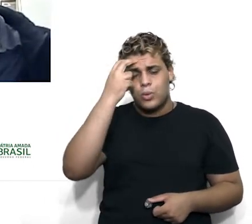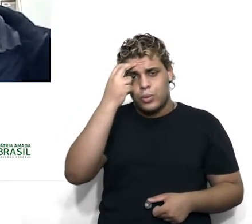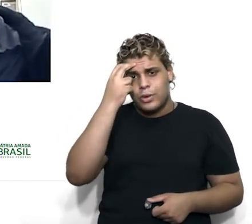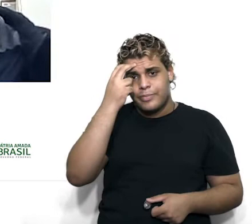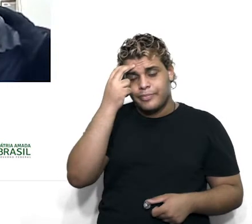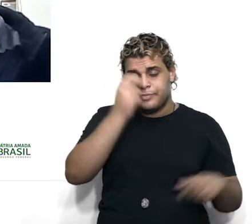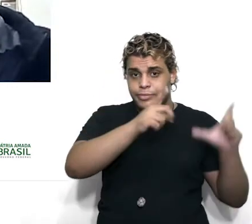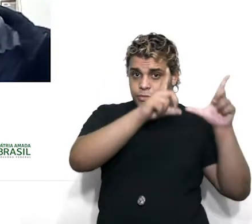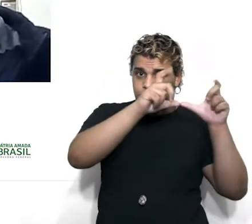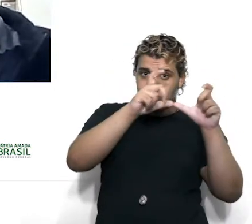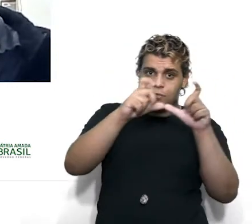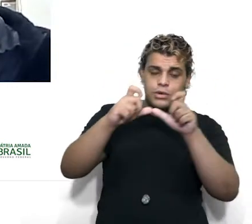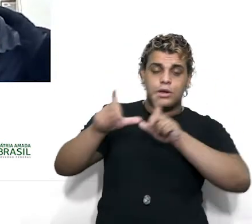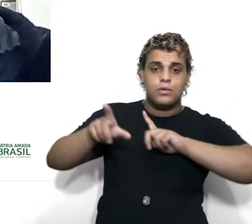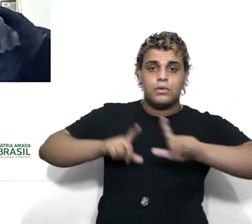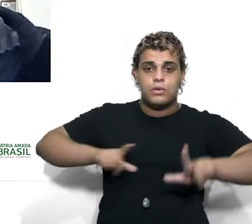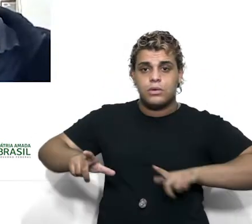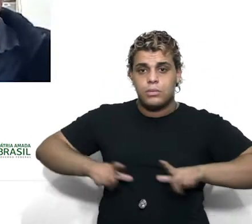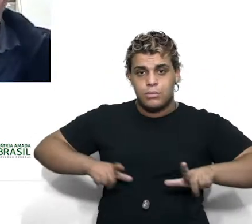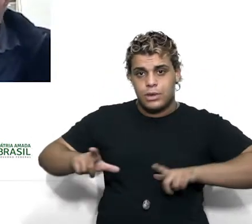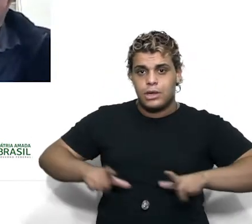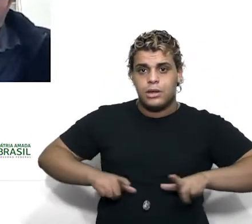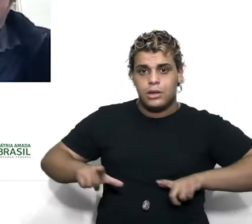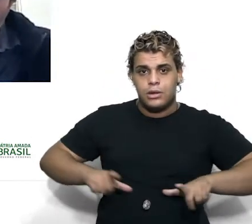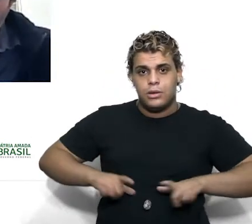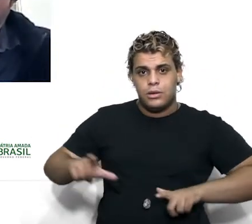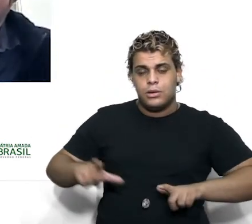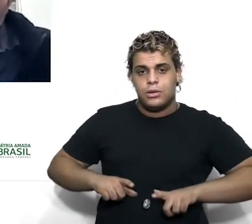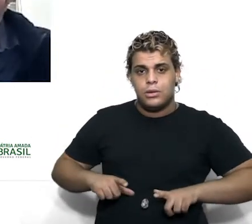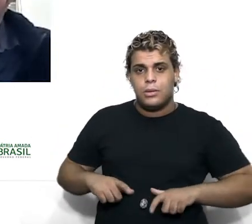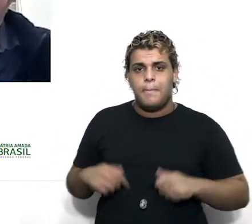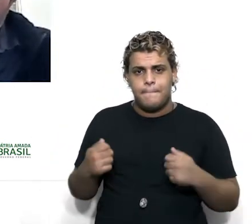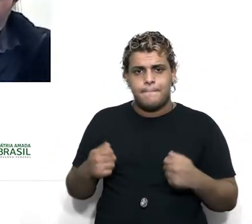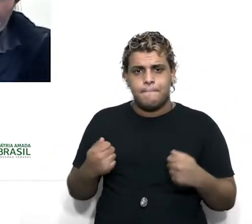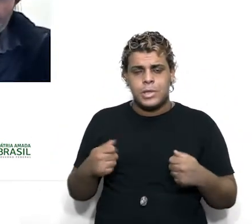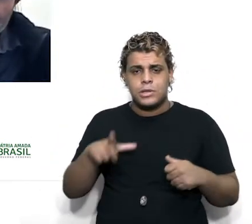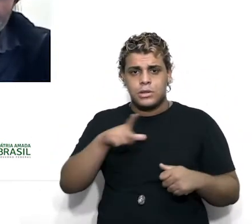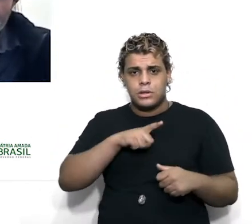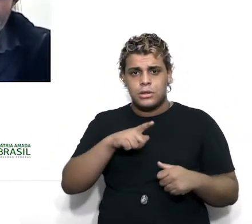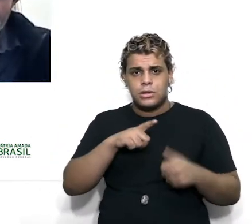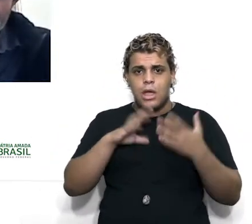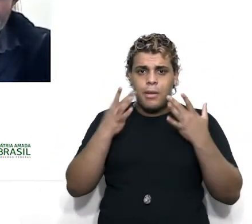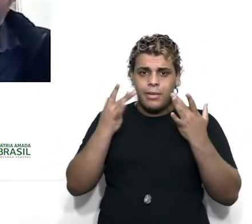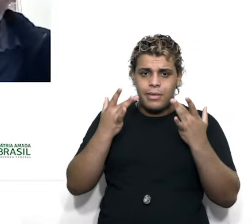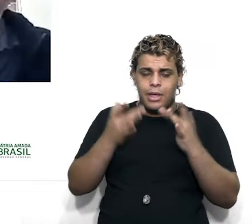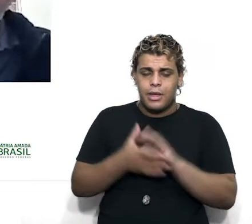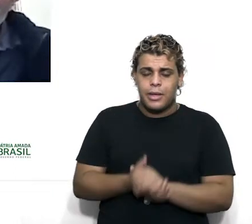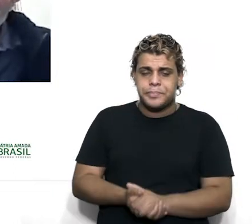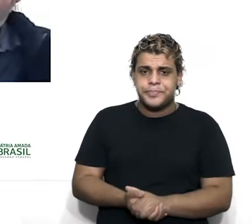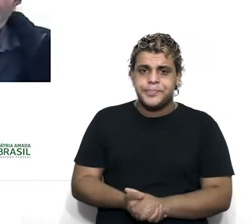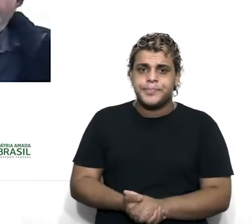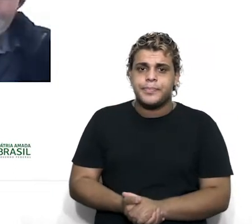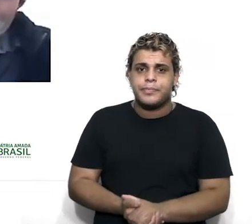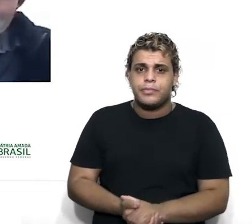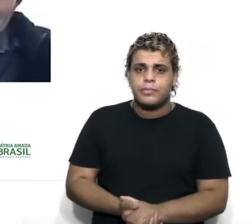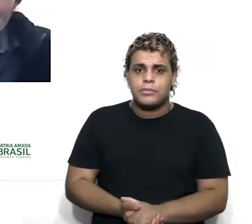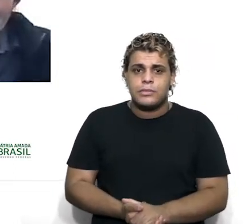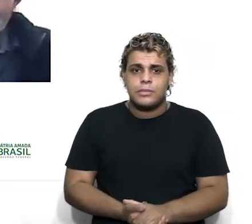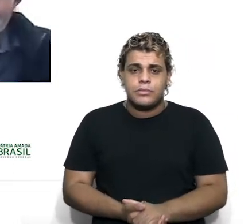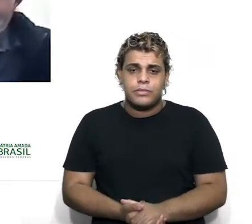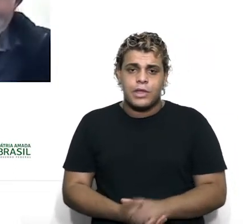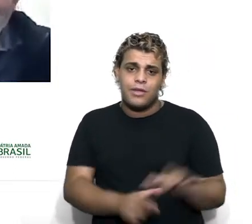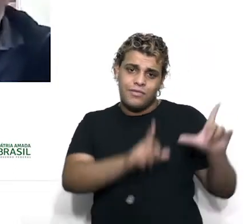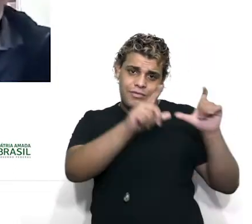trabalho, talvez possa haver uma alteração, de repente existirem menos viagens de trabalho, no sentido de ir a uma reunião.